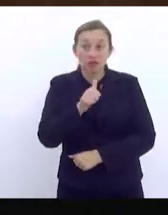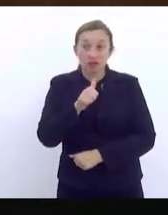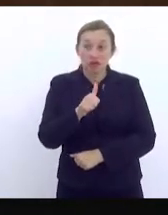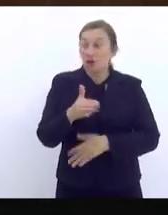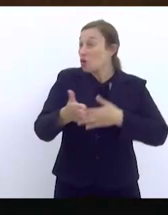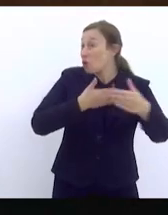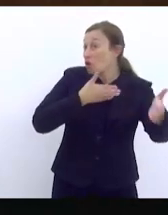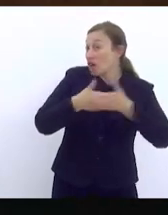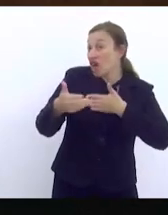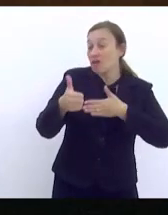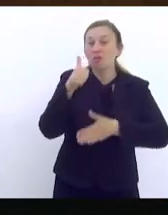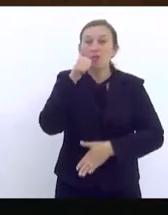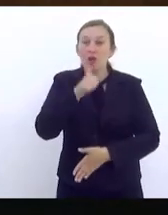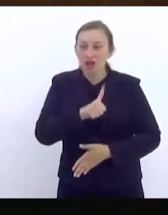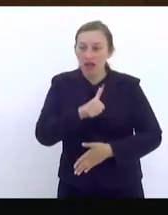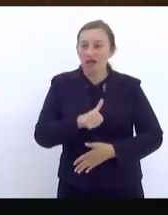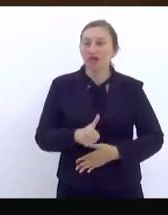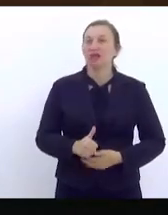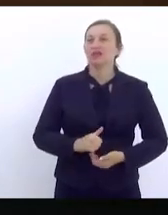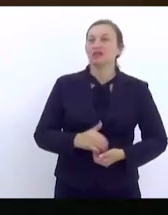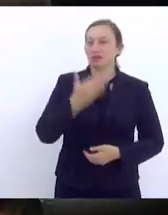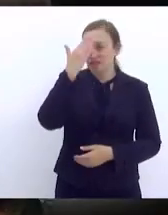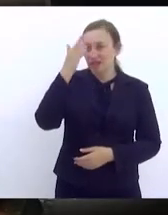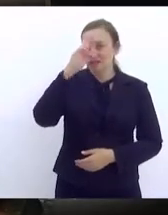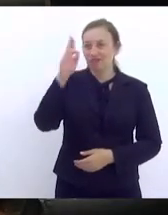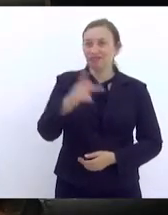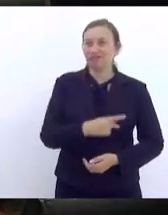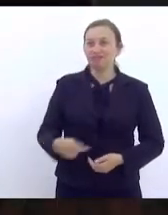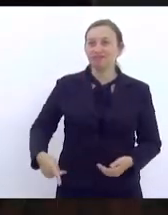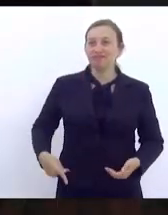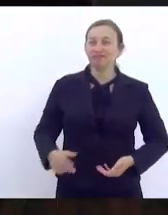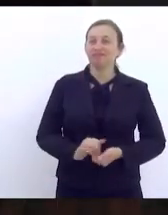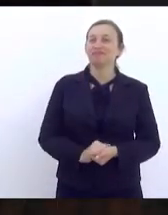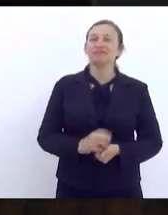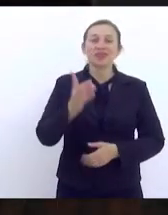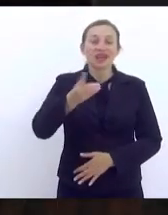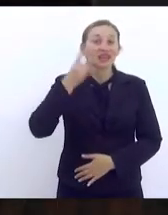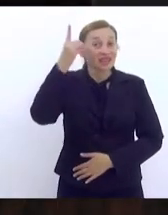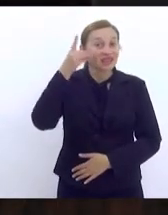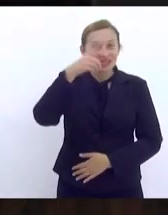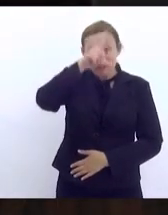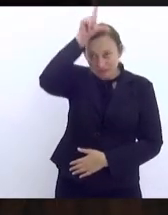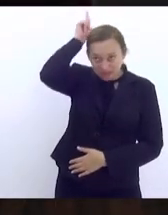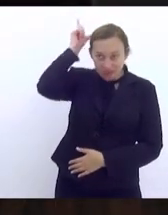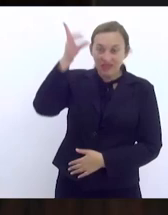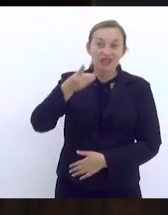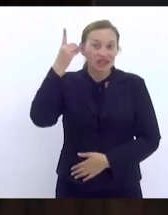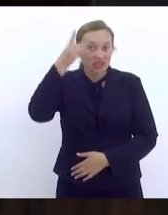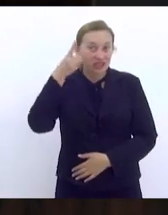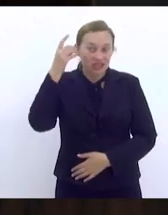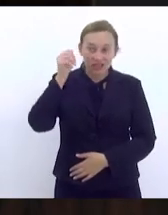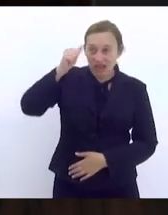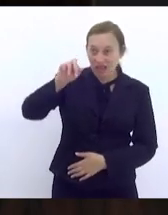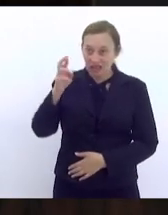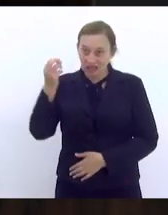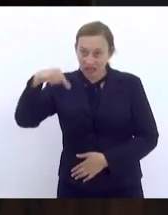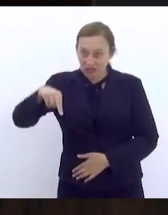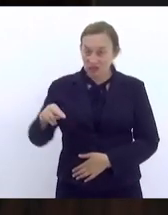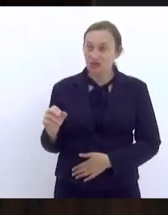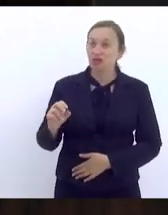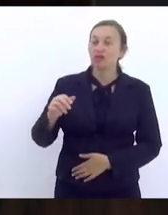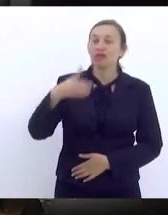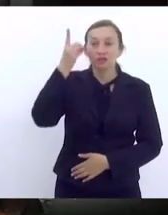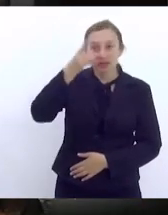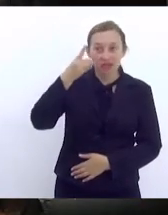qual mulher for Obrigada Presidente Deputado Luiz Paulo logo em seguida Deputado Anderson Moraes e o deputado Márcio